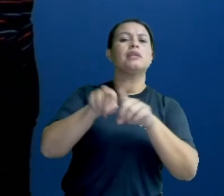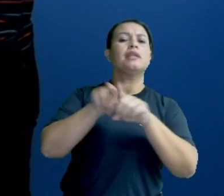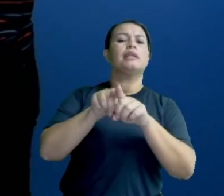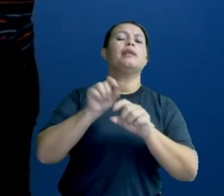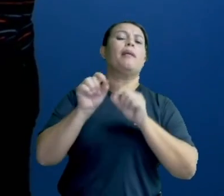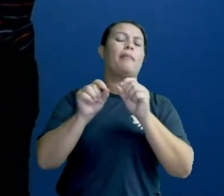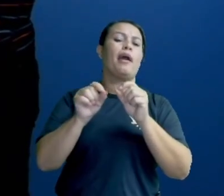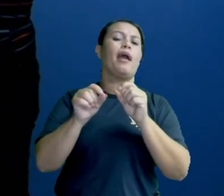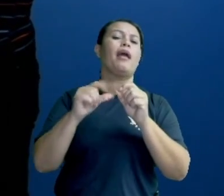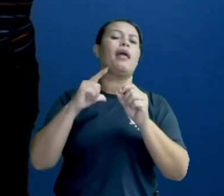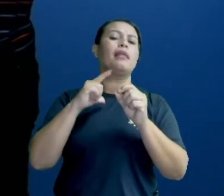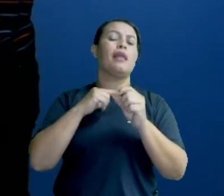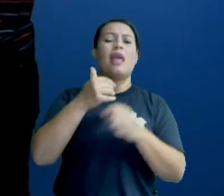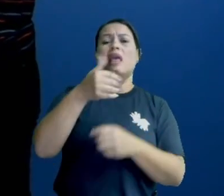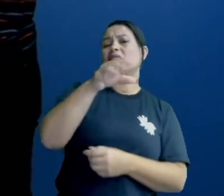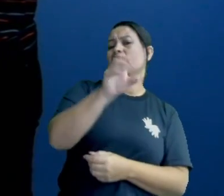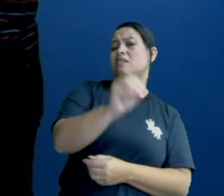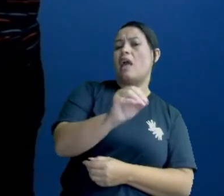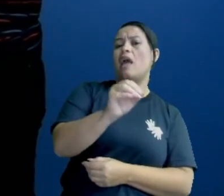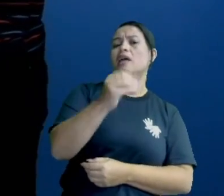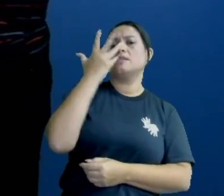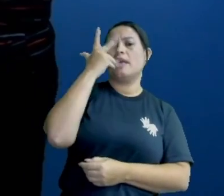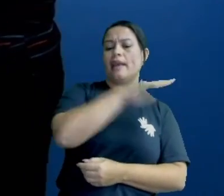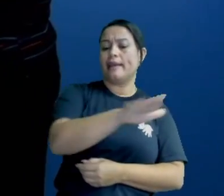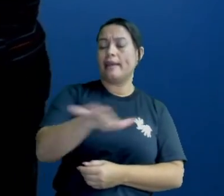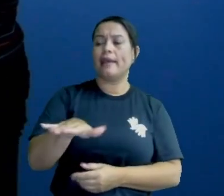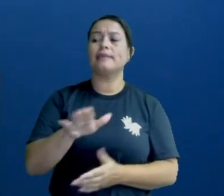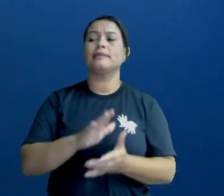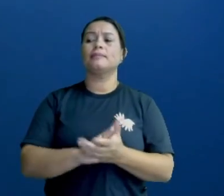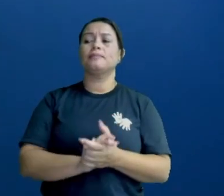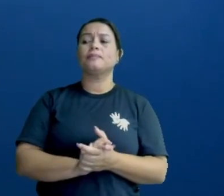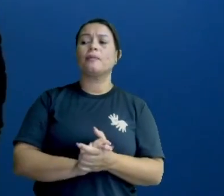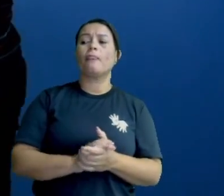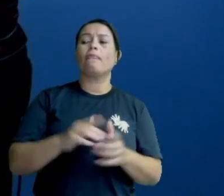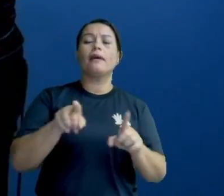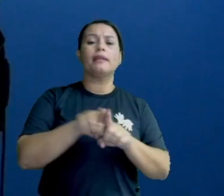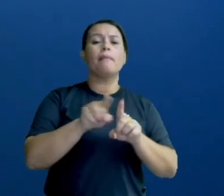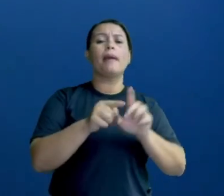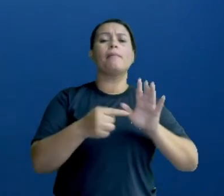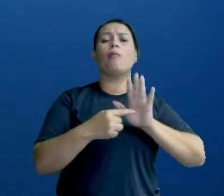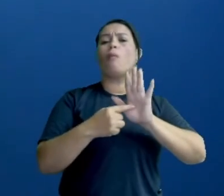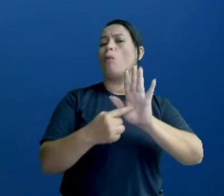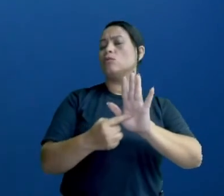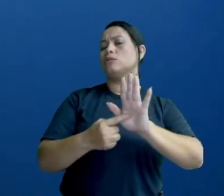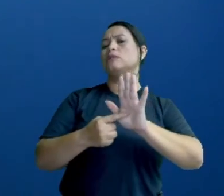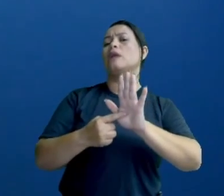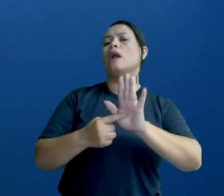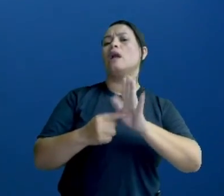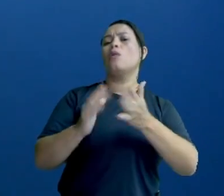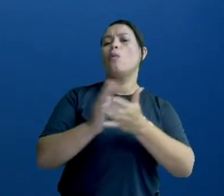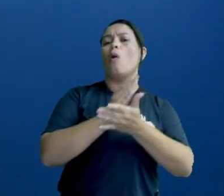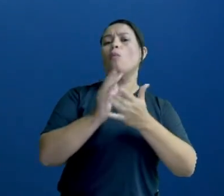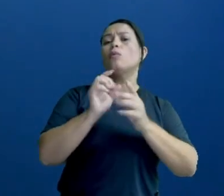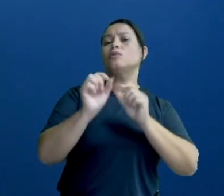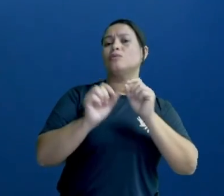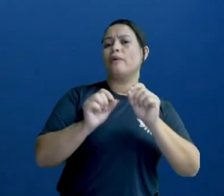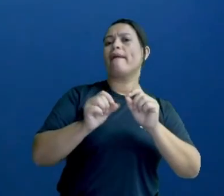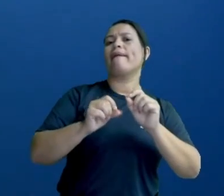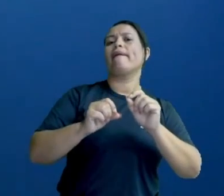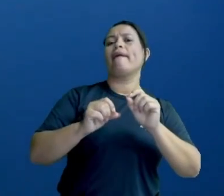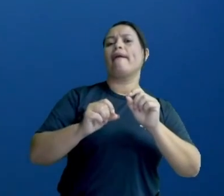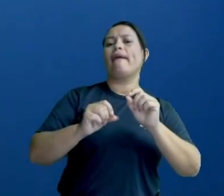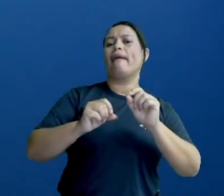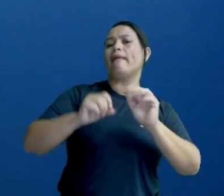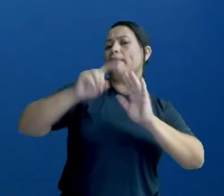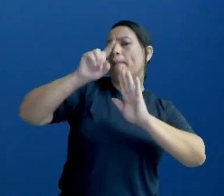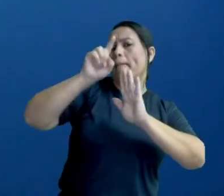de mortalidade infantil de 10 crianças, tá? Aqui mostra essa tendência de queda na taxa de mortalidade infantil